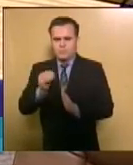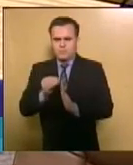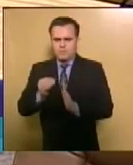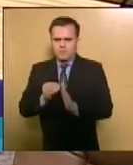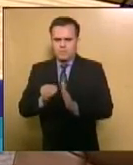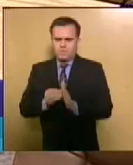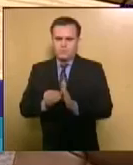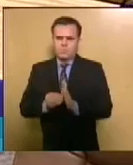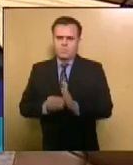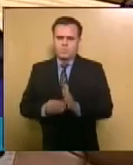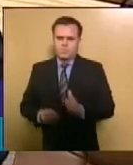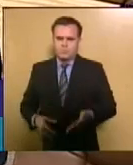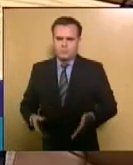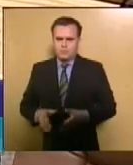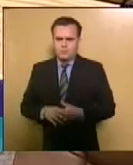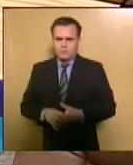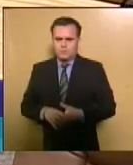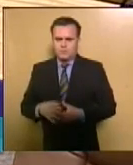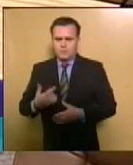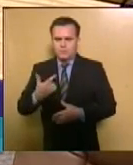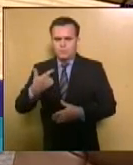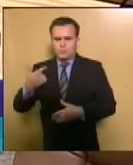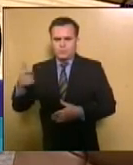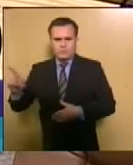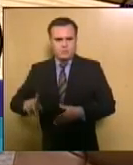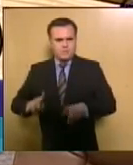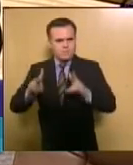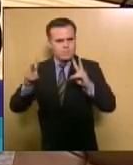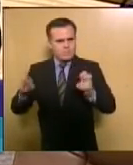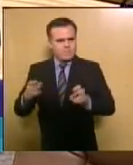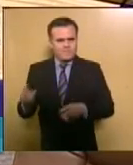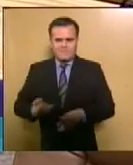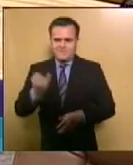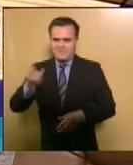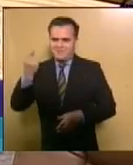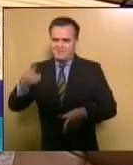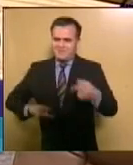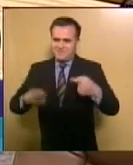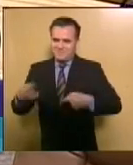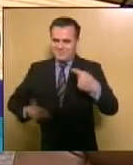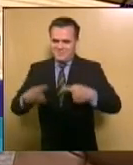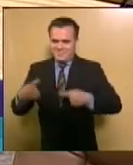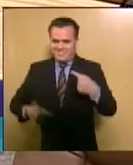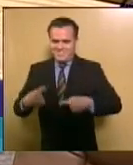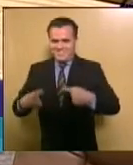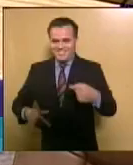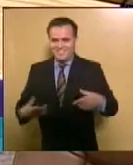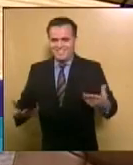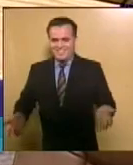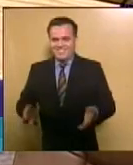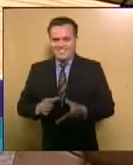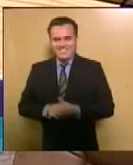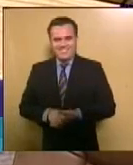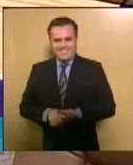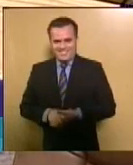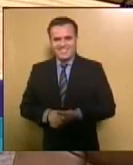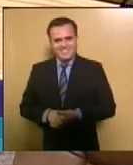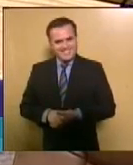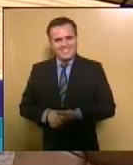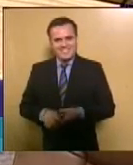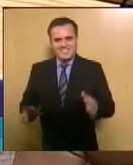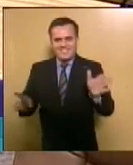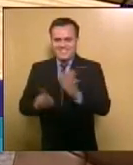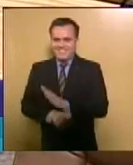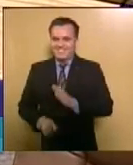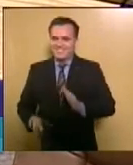alguma Ah sim e outro ponto que posso estar falando também algo que não correspond à realidade por isso que é uma pergunta